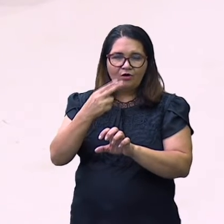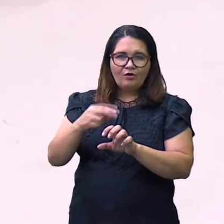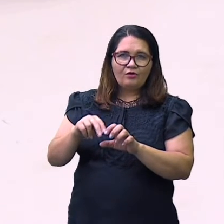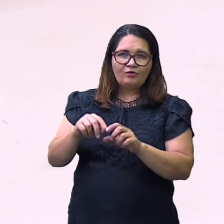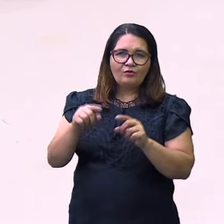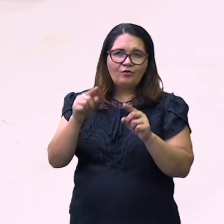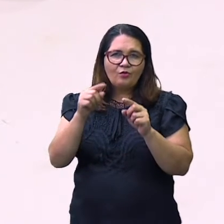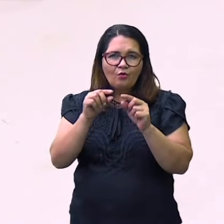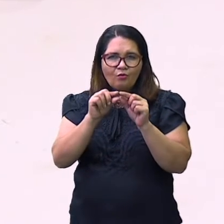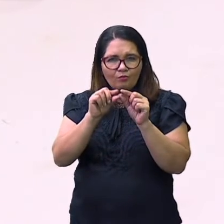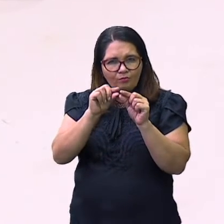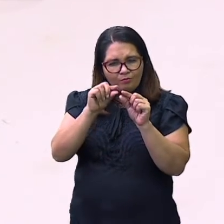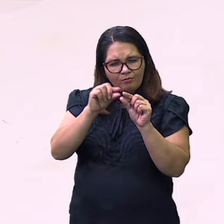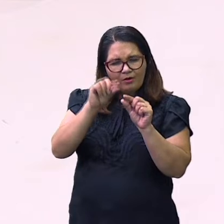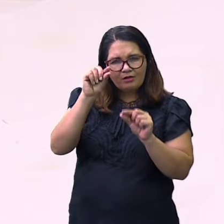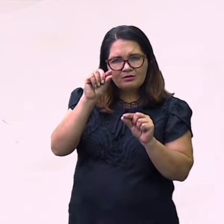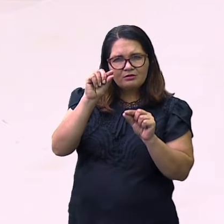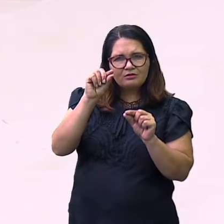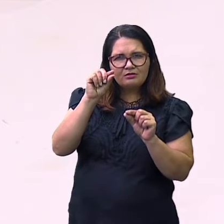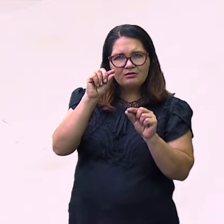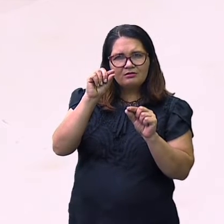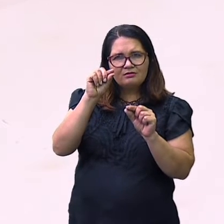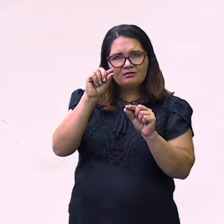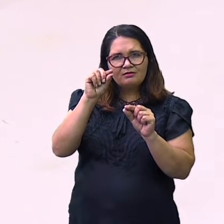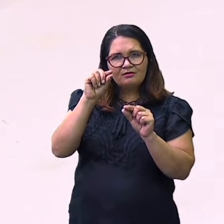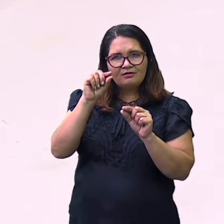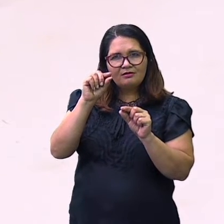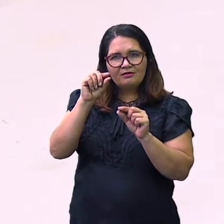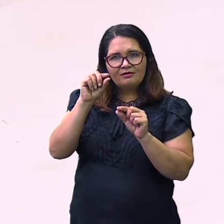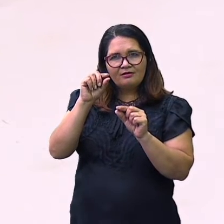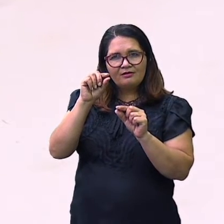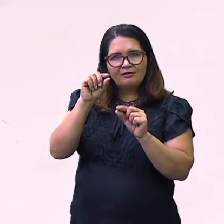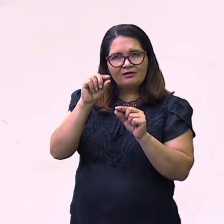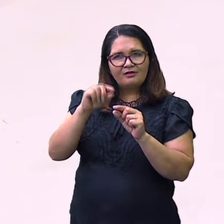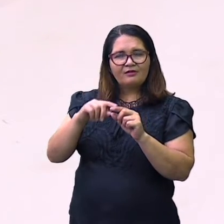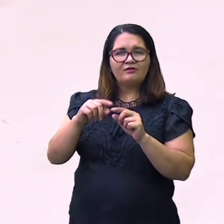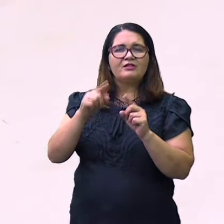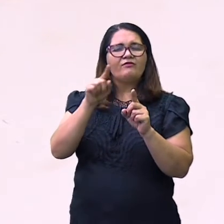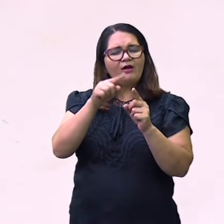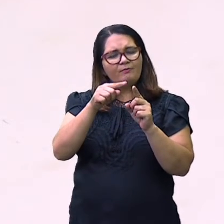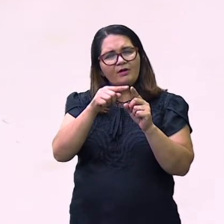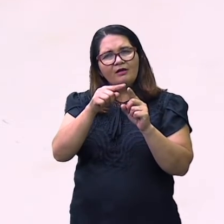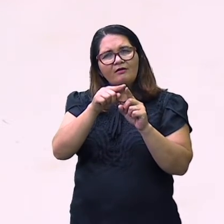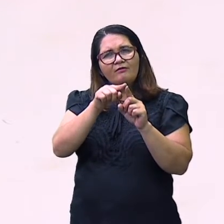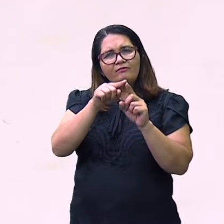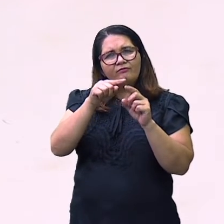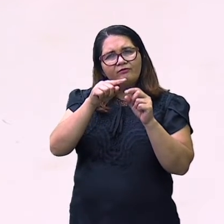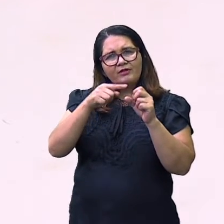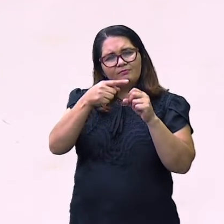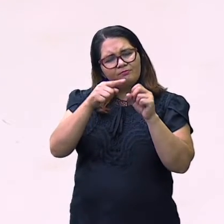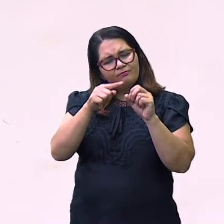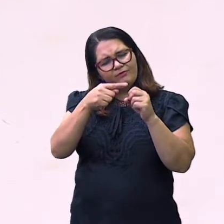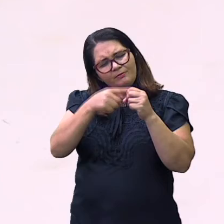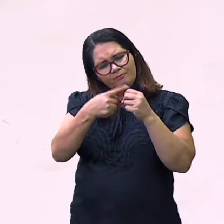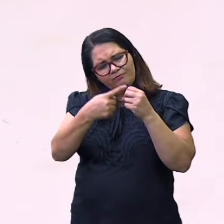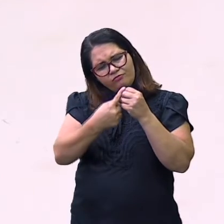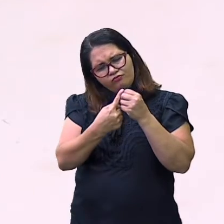do palito. E assim eu consigo fazer essas aberturas, essas nervuras, tá